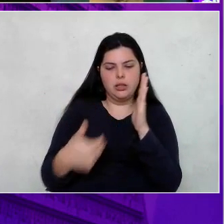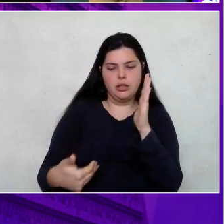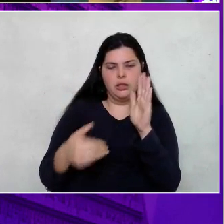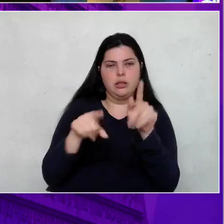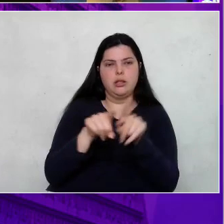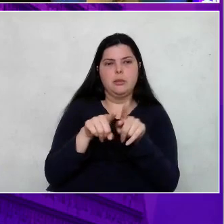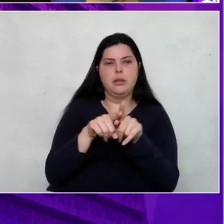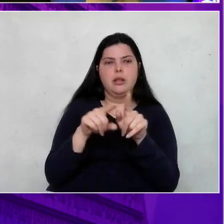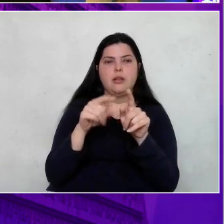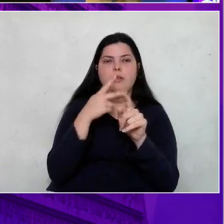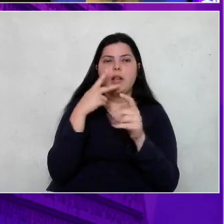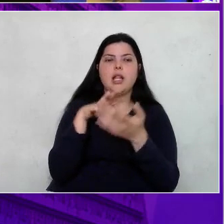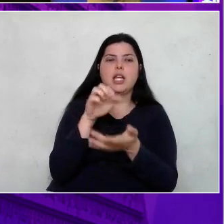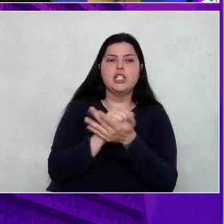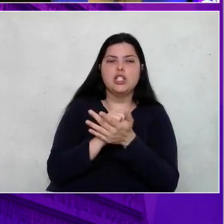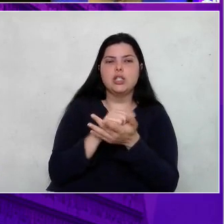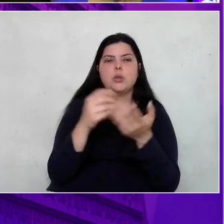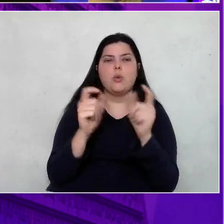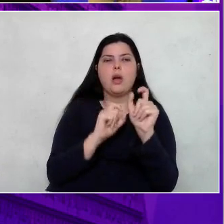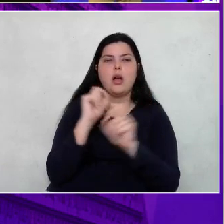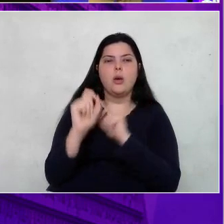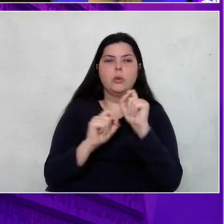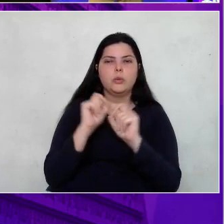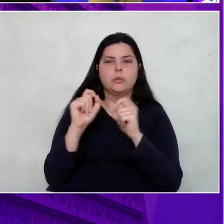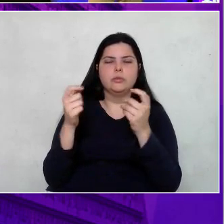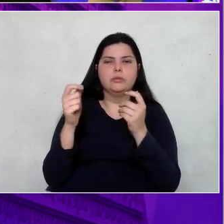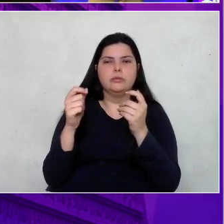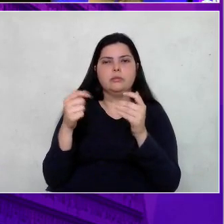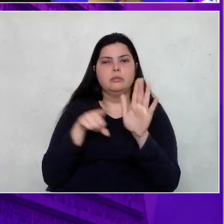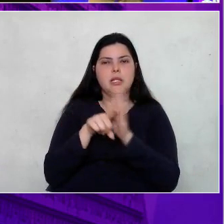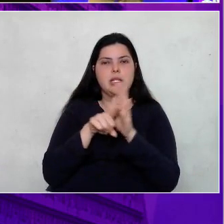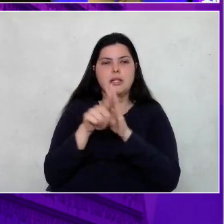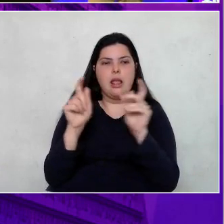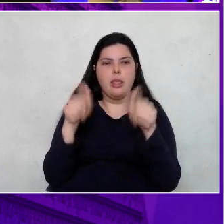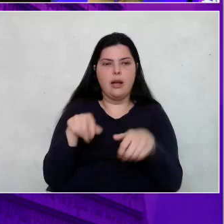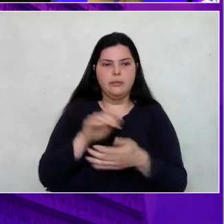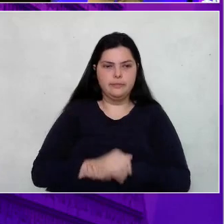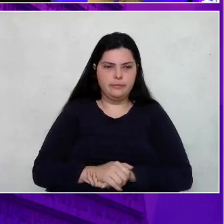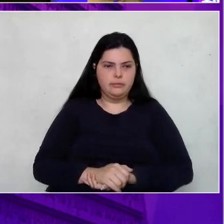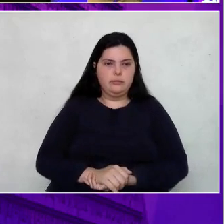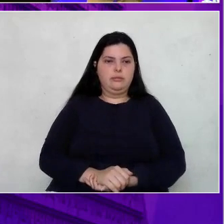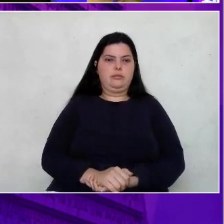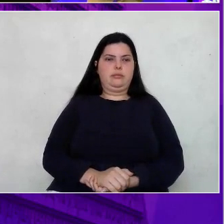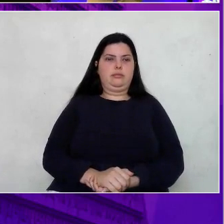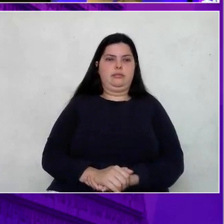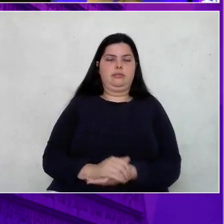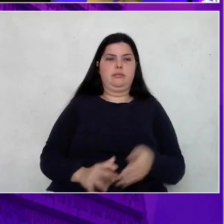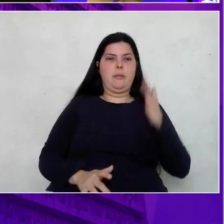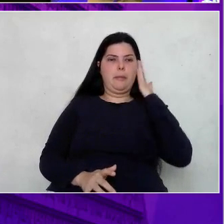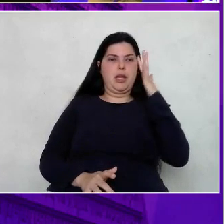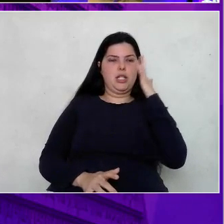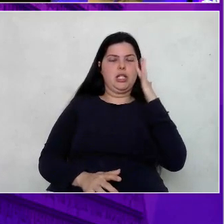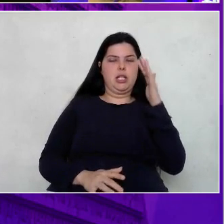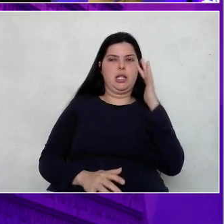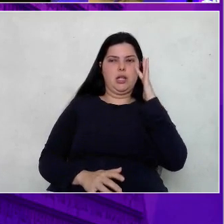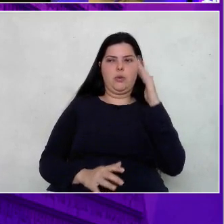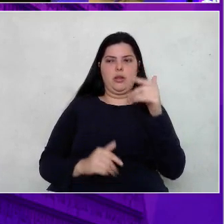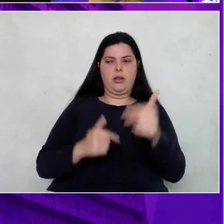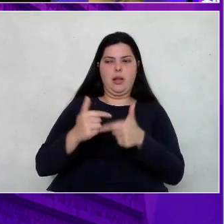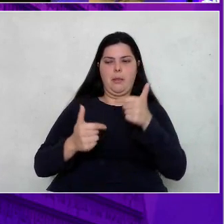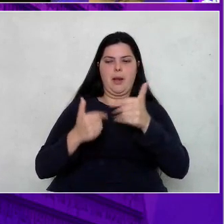o registro X, então você sempre consulta. Só que, imagina, se eu tenho um serviço de escala que eu estou